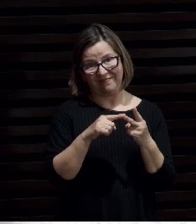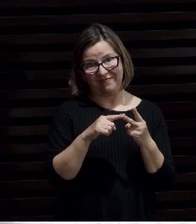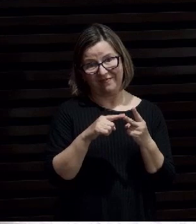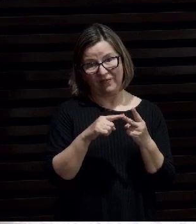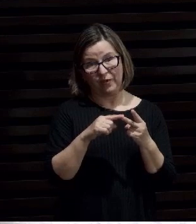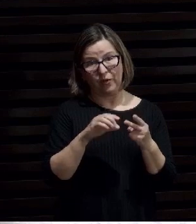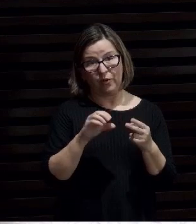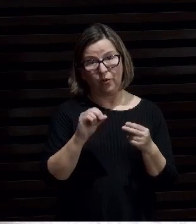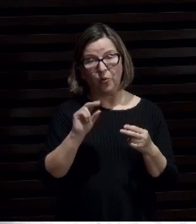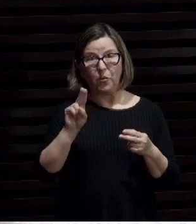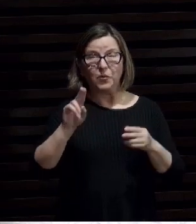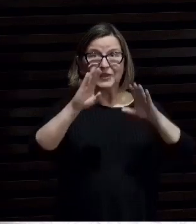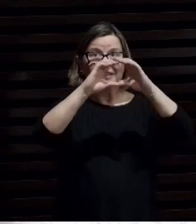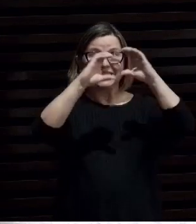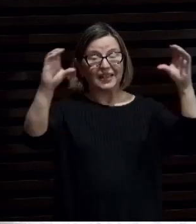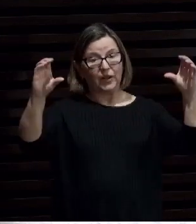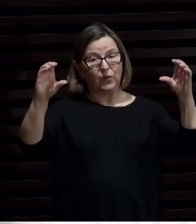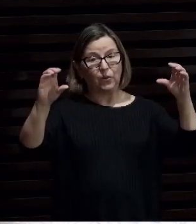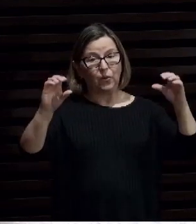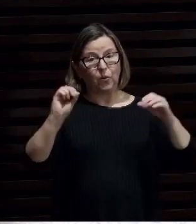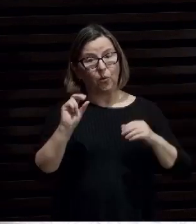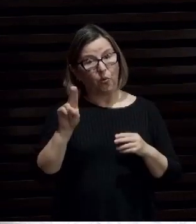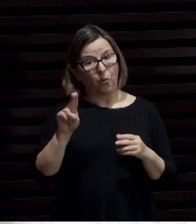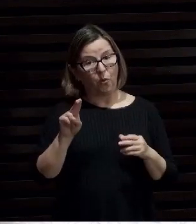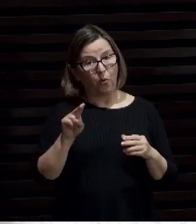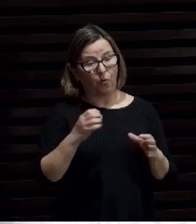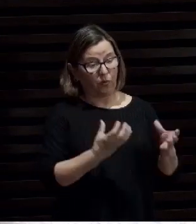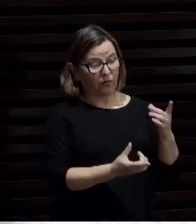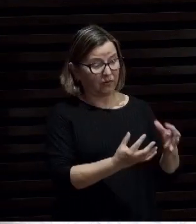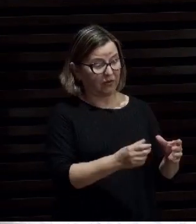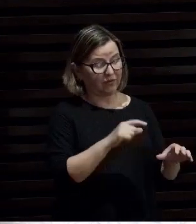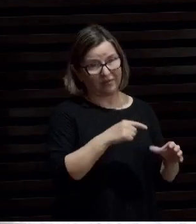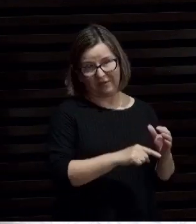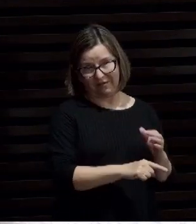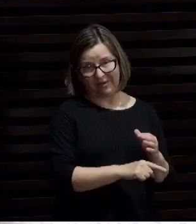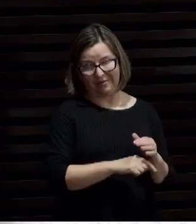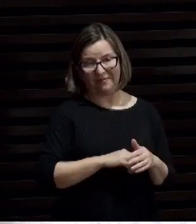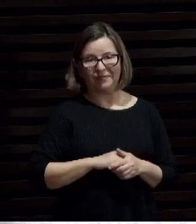ou inferno. O inferno é terrível, então só sobrou o céu, me dá o céu.